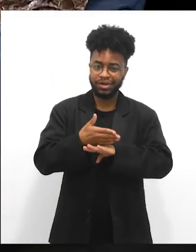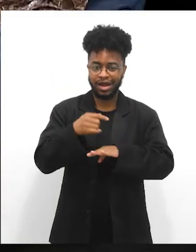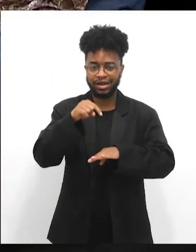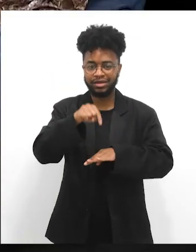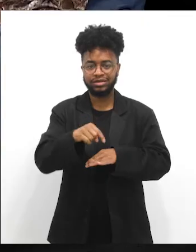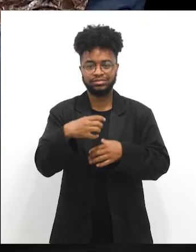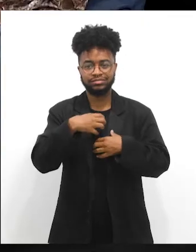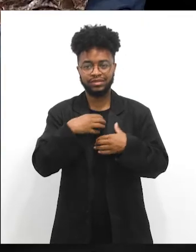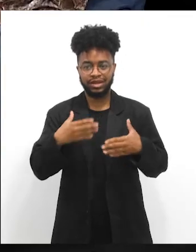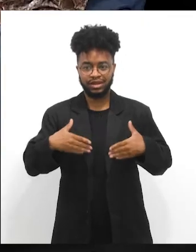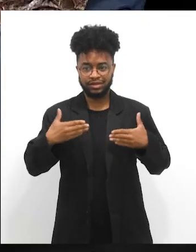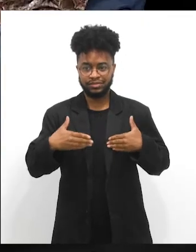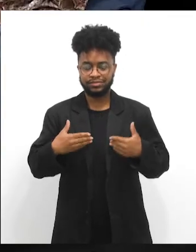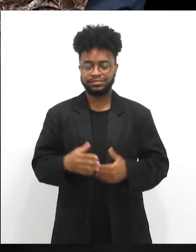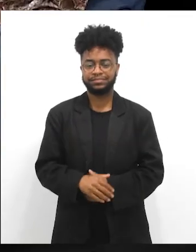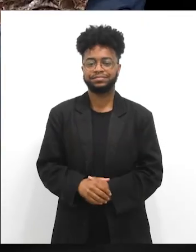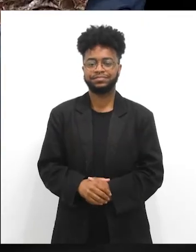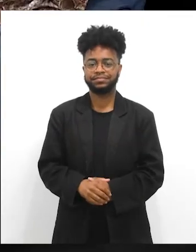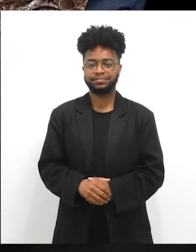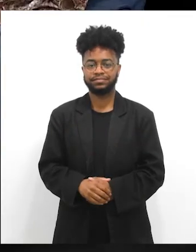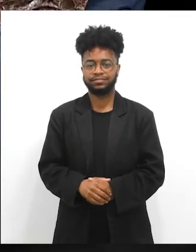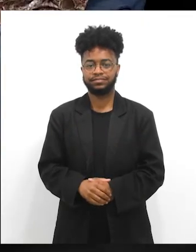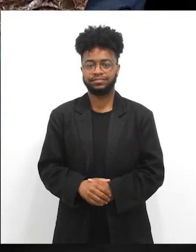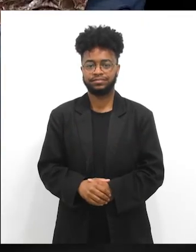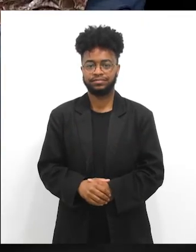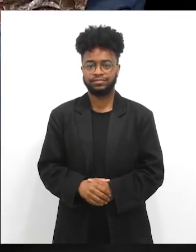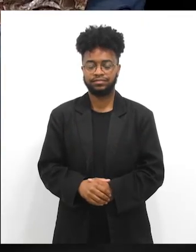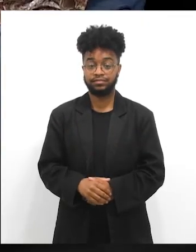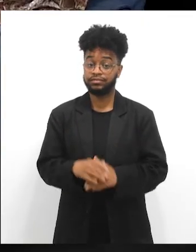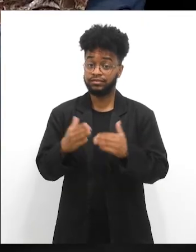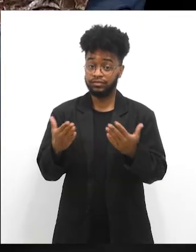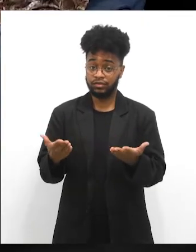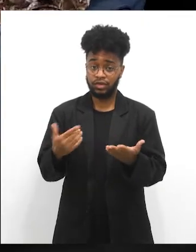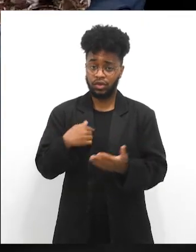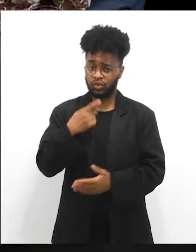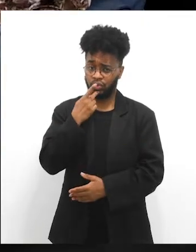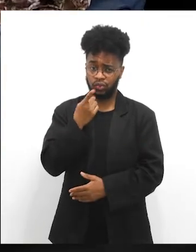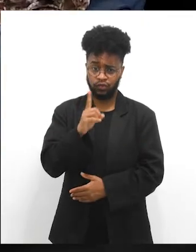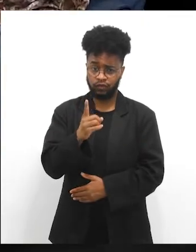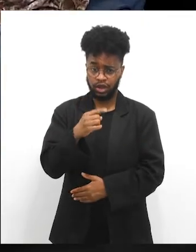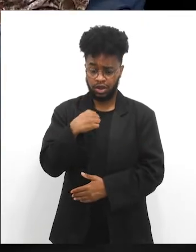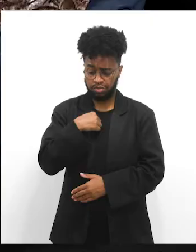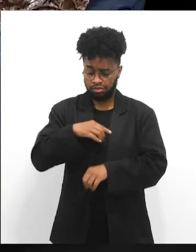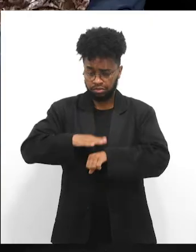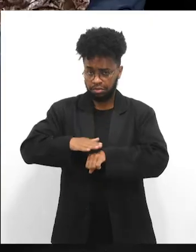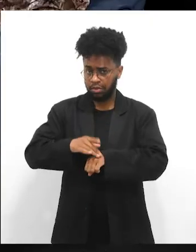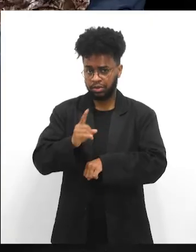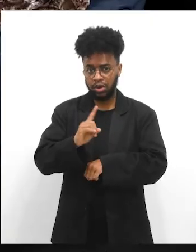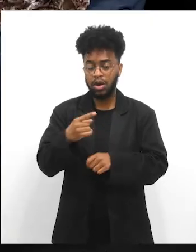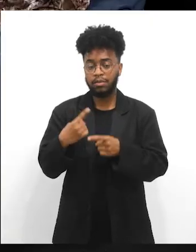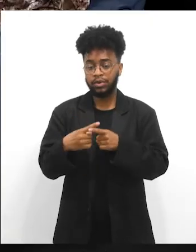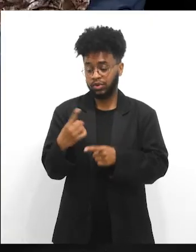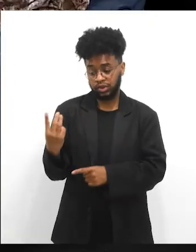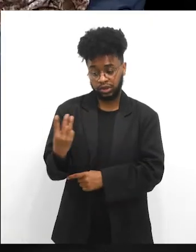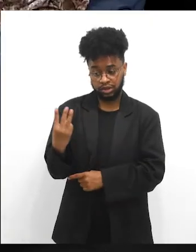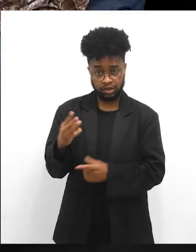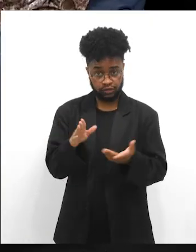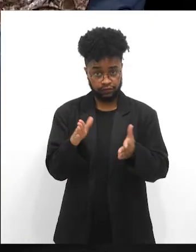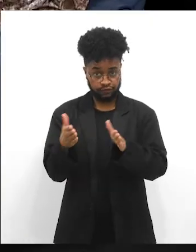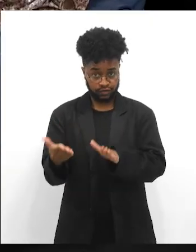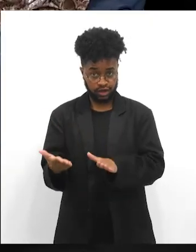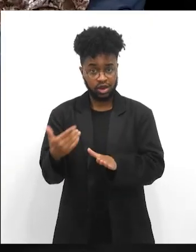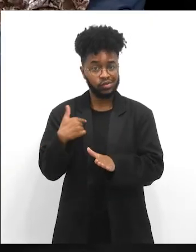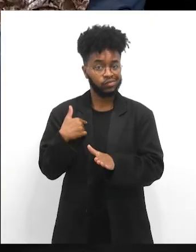Uma alegria estar com você e com o programa Religário. Alexandre, eu não vou falar nem de mim, porque nas